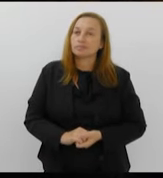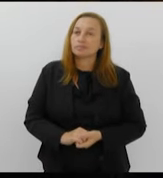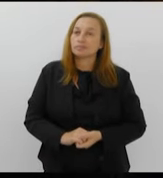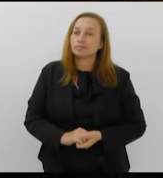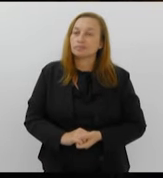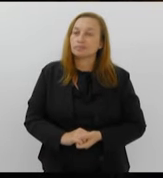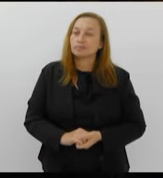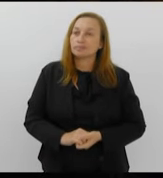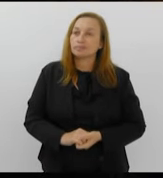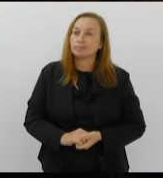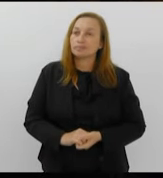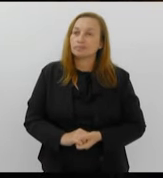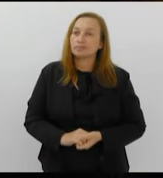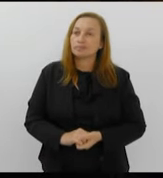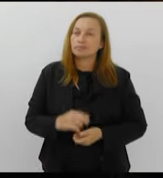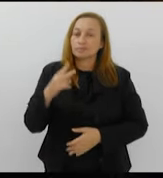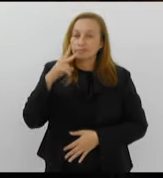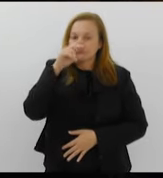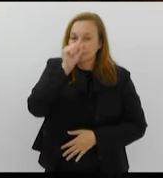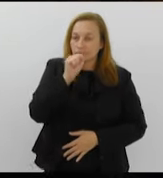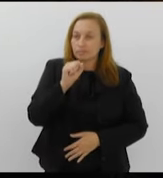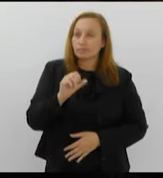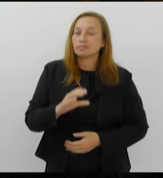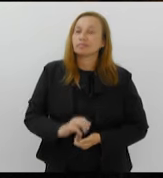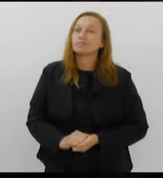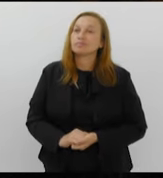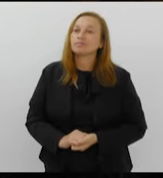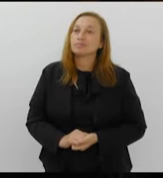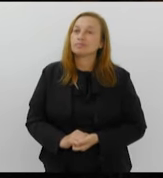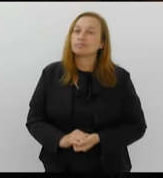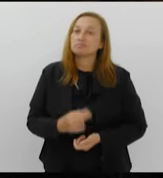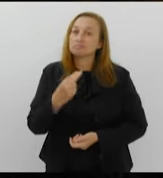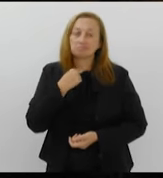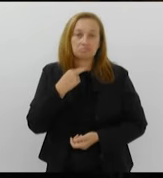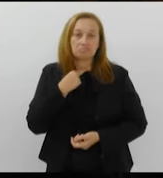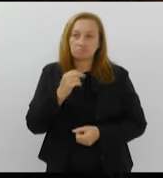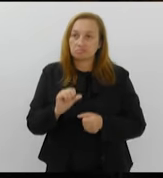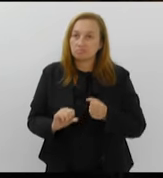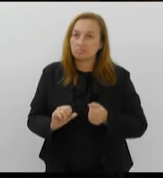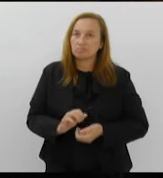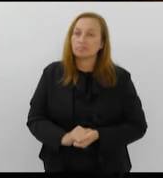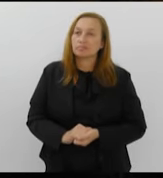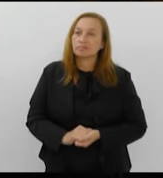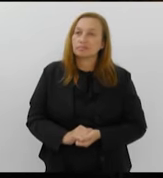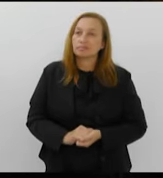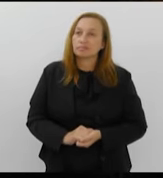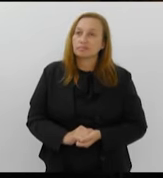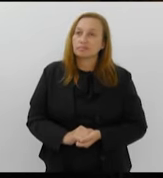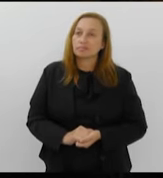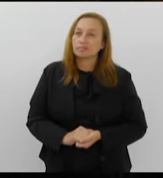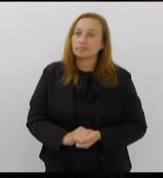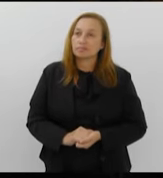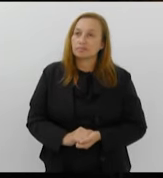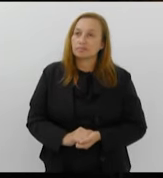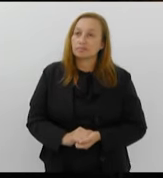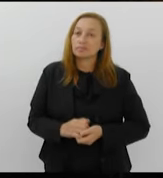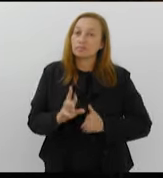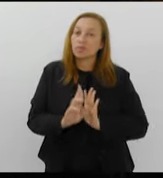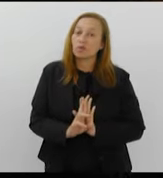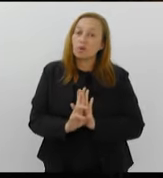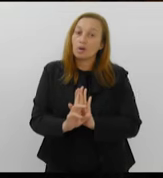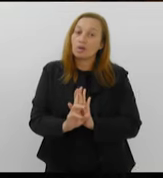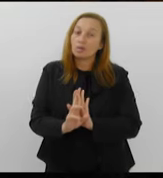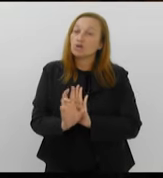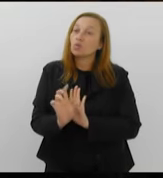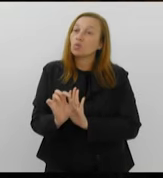alguma forma, fortalecer essa cadeia. Mas a gente não pode fazer isso sem problematizar o que que representa,